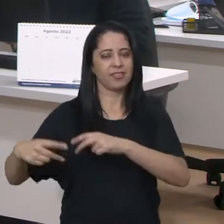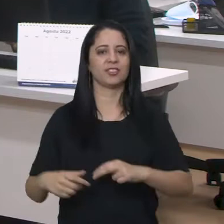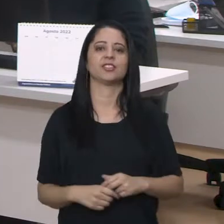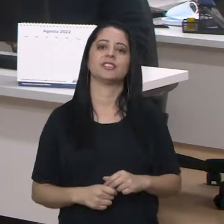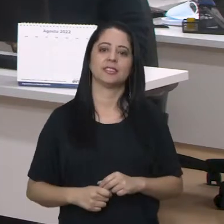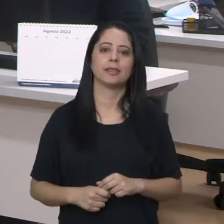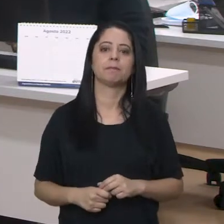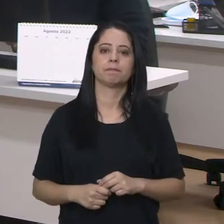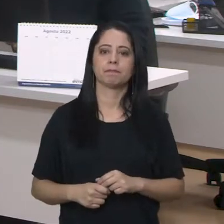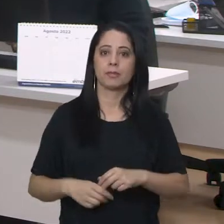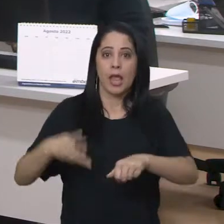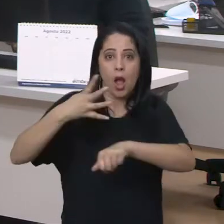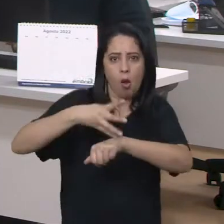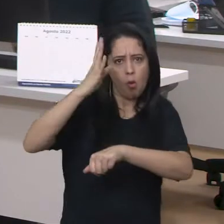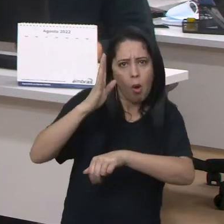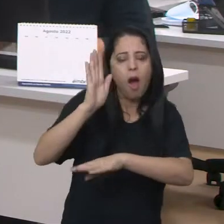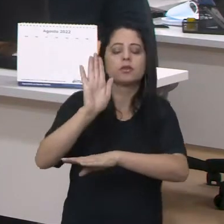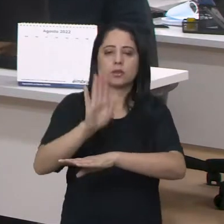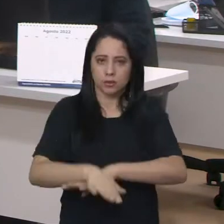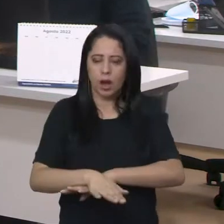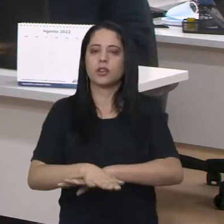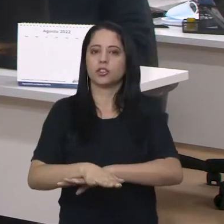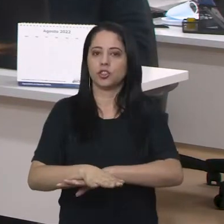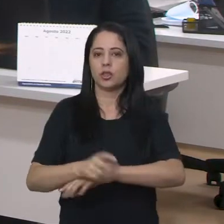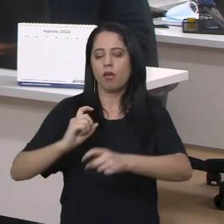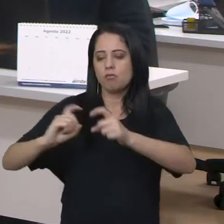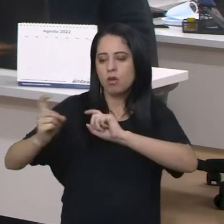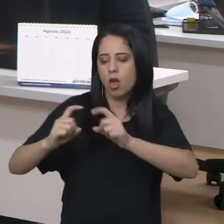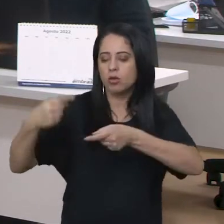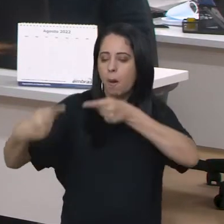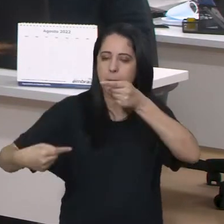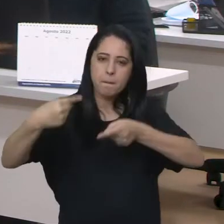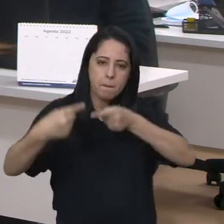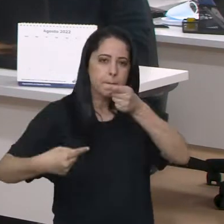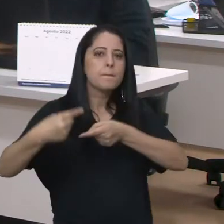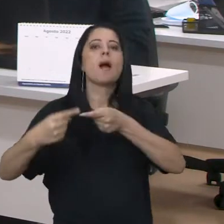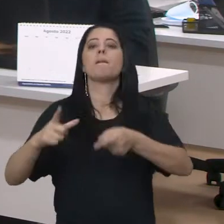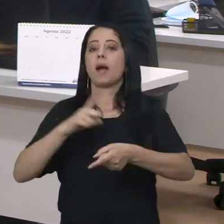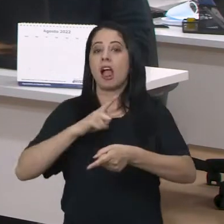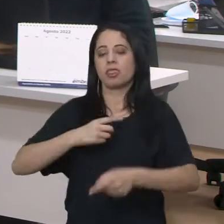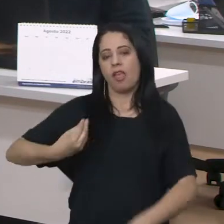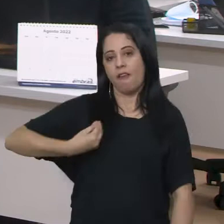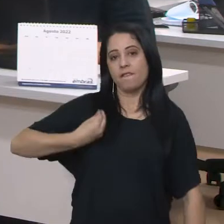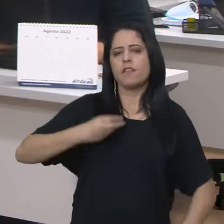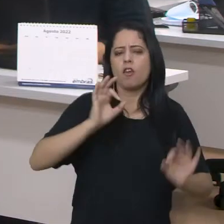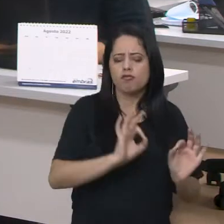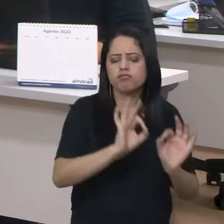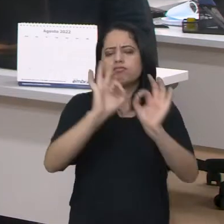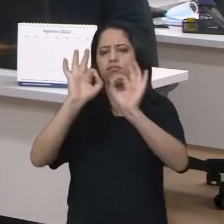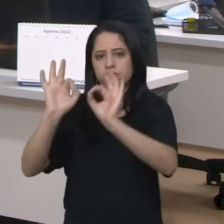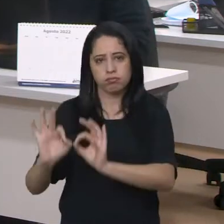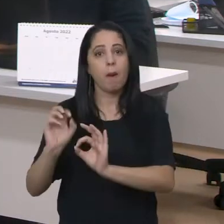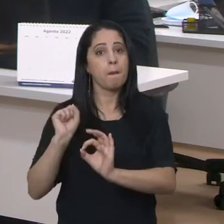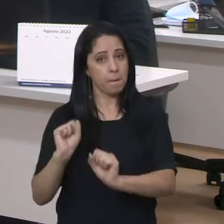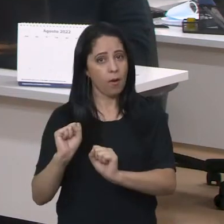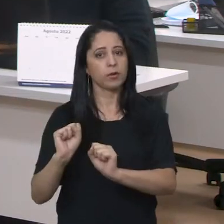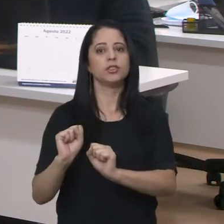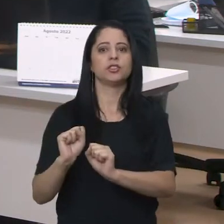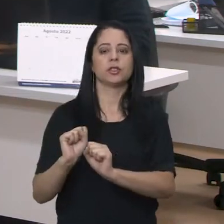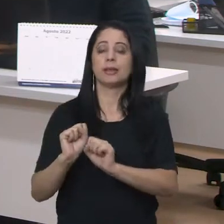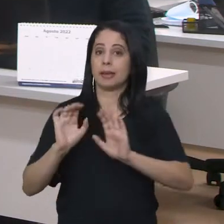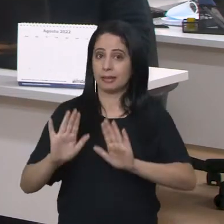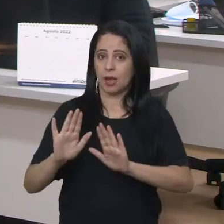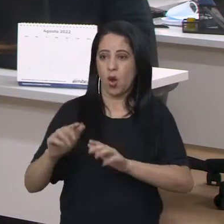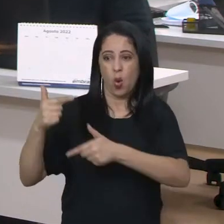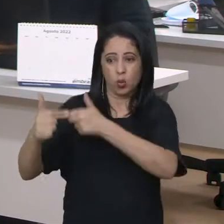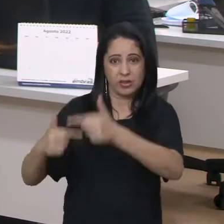nossa cidade. E daqui a pouquinho, a partir das 4 horas da tarde, você acompanha aqui na TV Câmara a transmissão ao vivo da sessão de hoje.